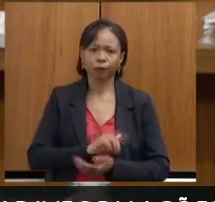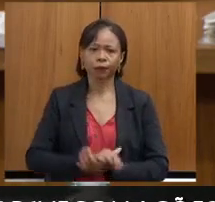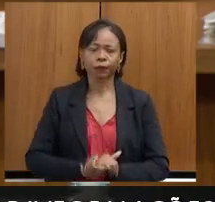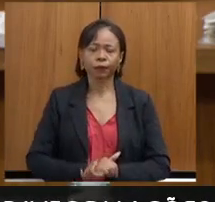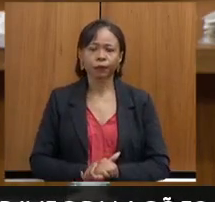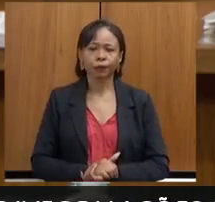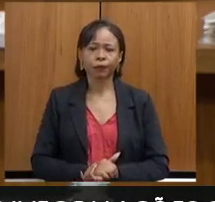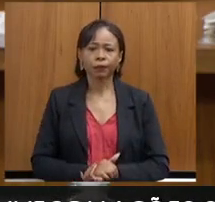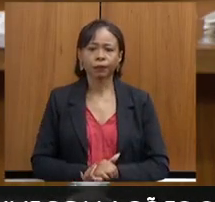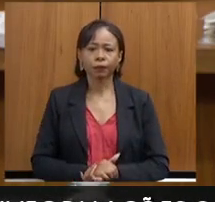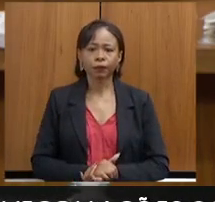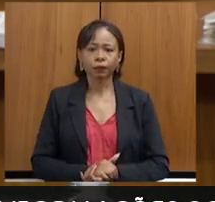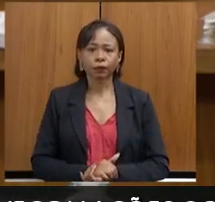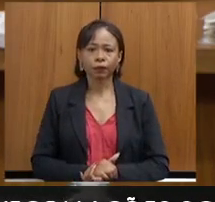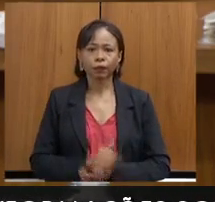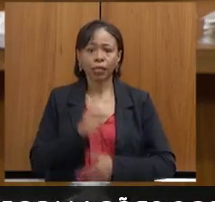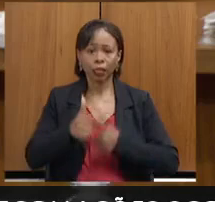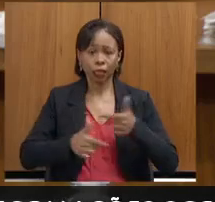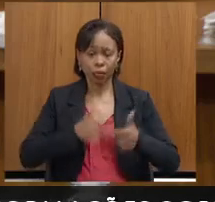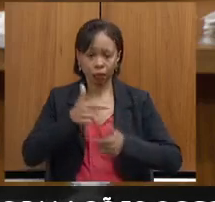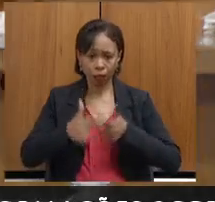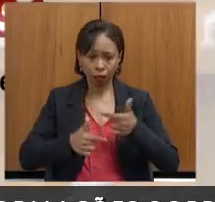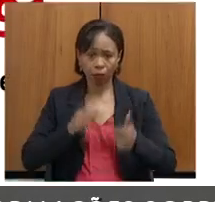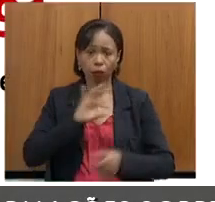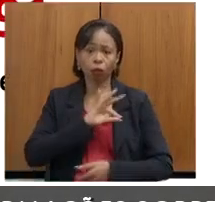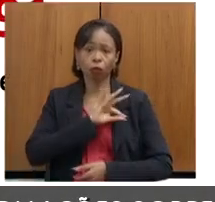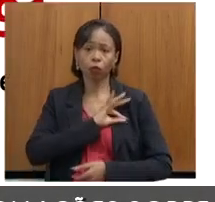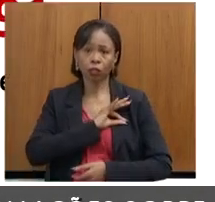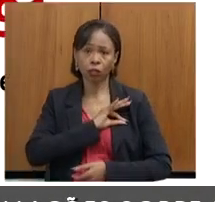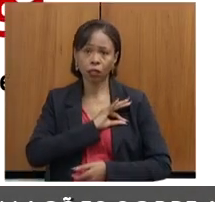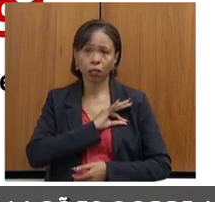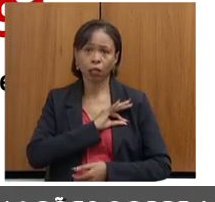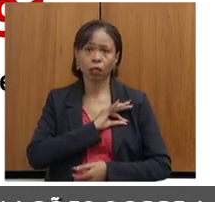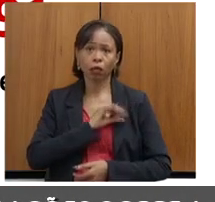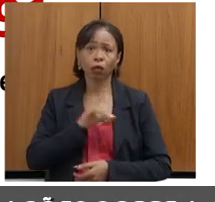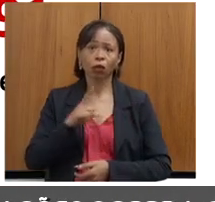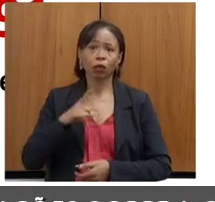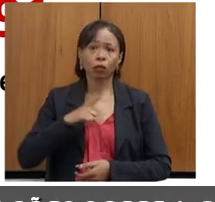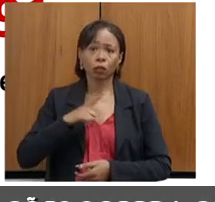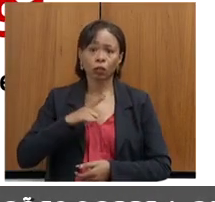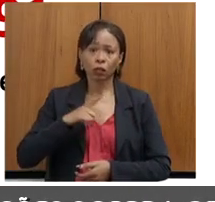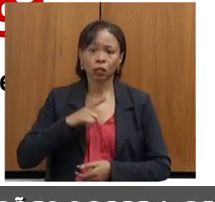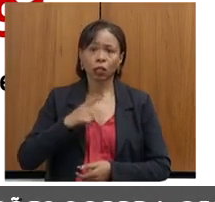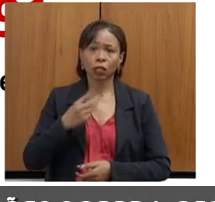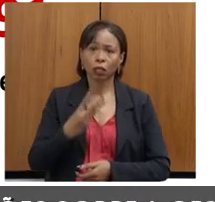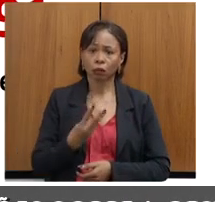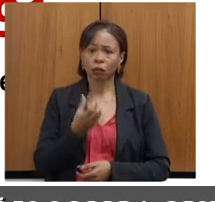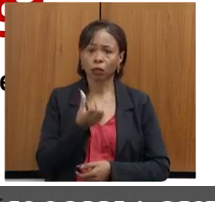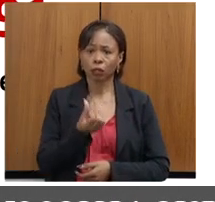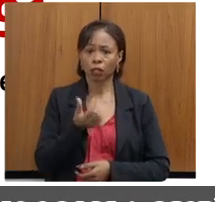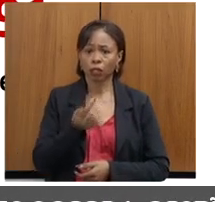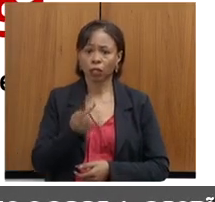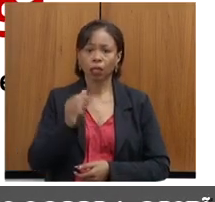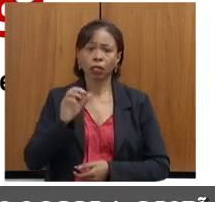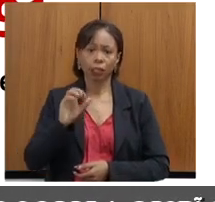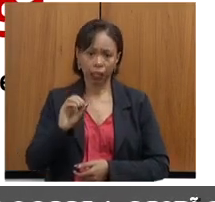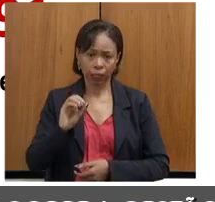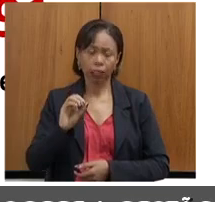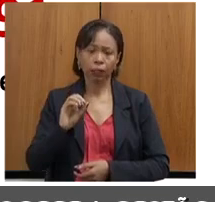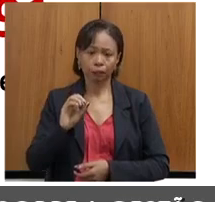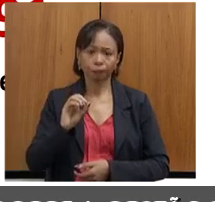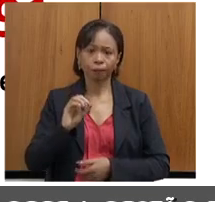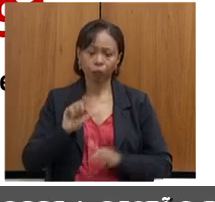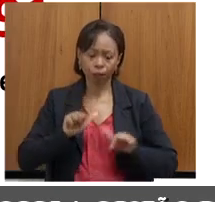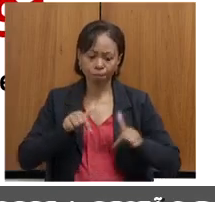e temos de operações policiais são aí 3.670